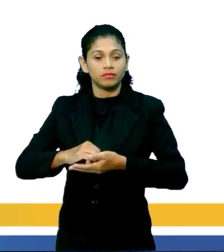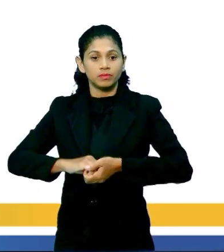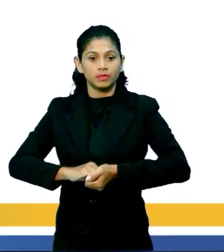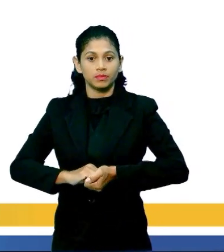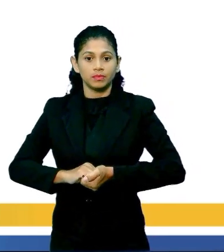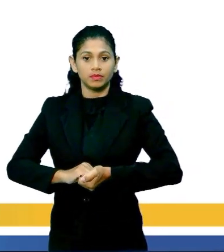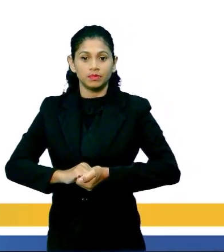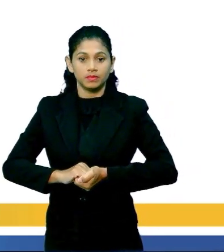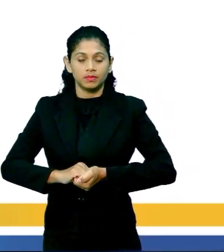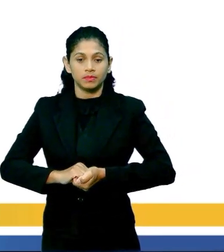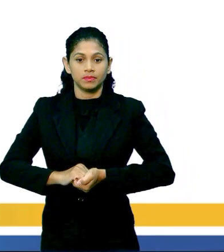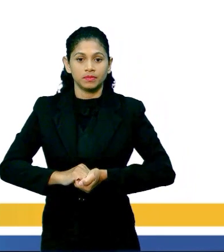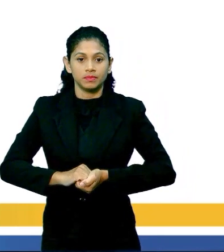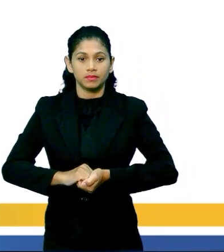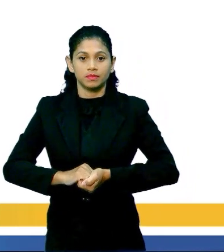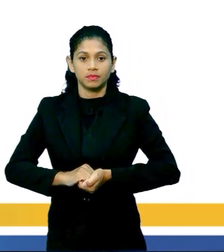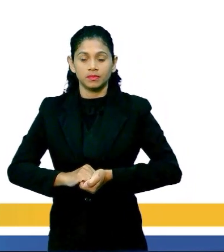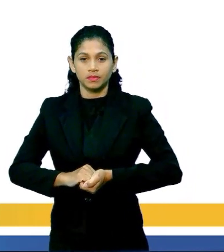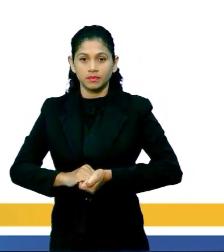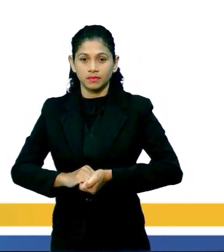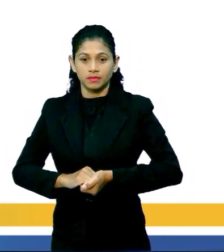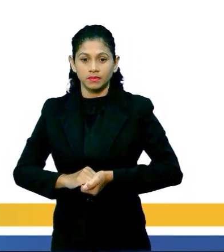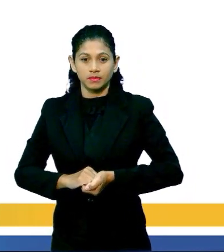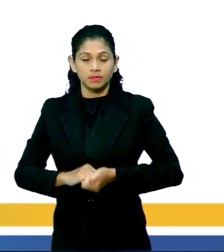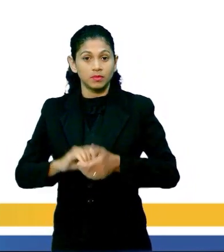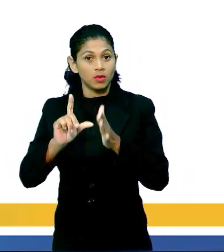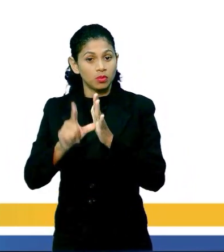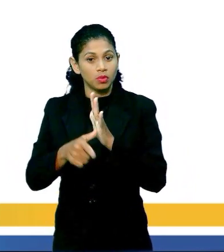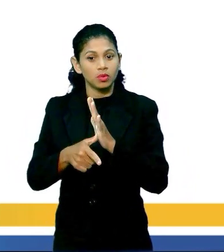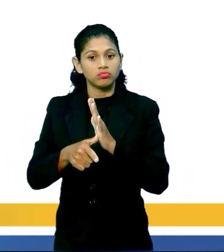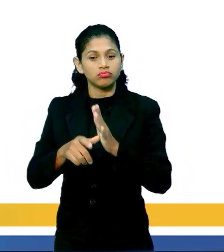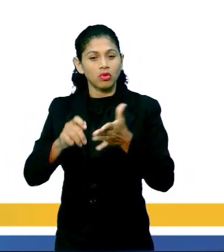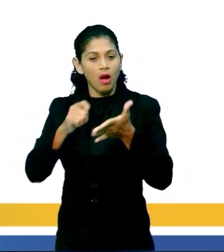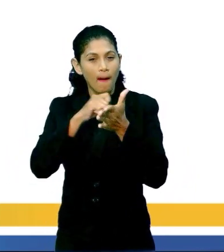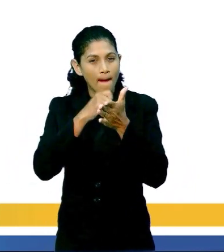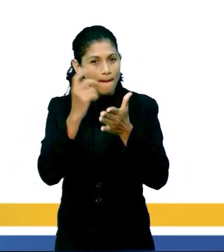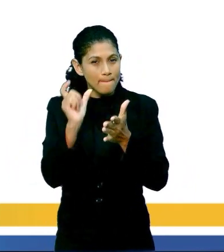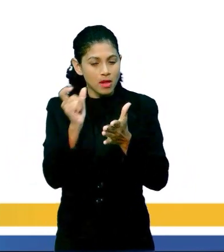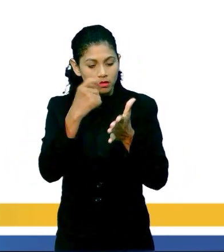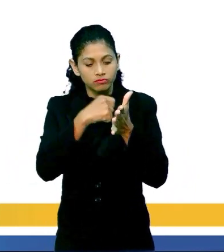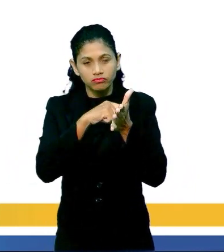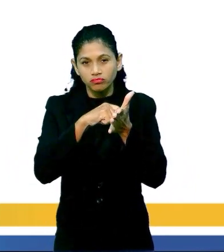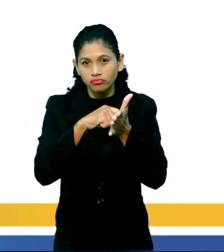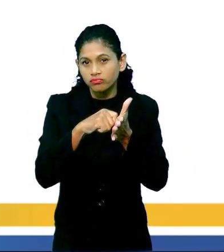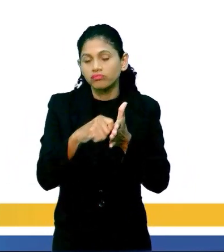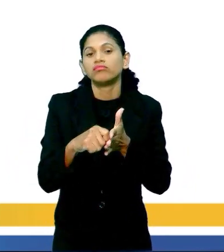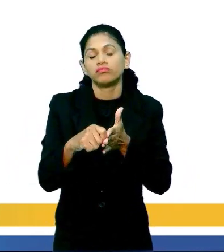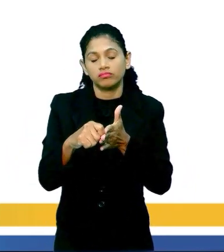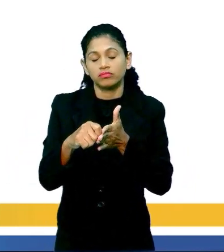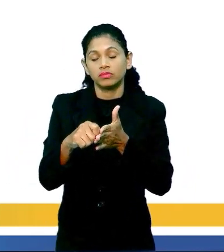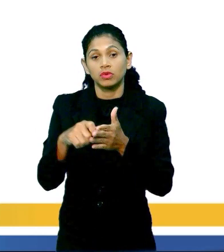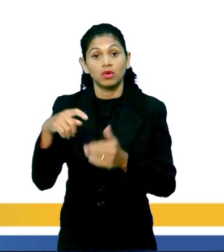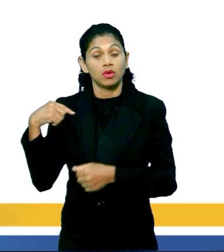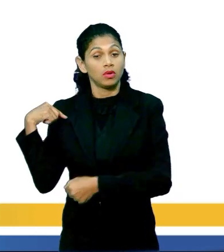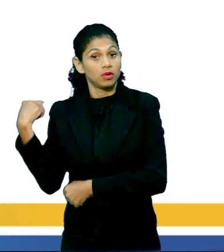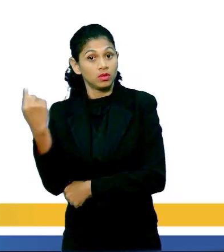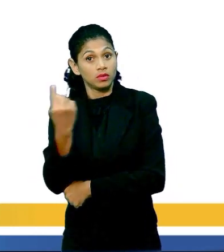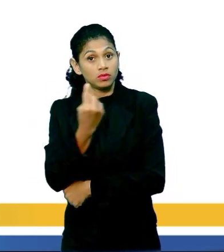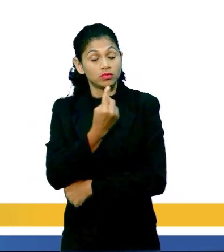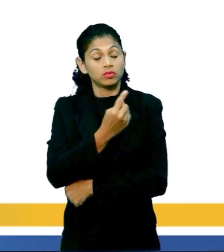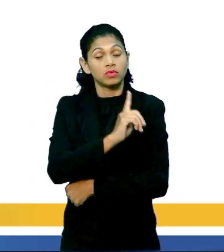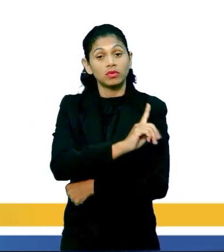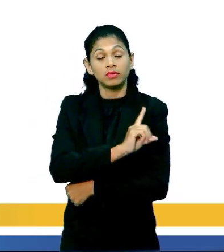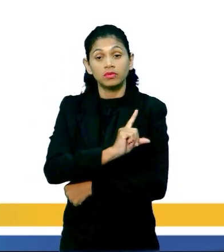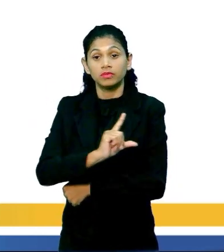esperto. Próximo exemplo. We go to college together. Nós vamos à faculdade